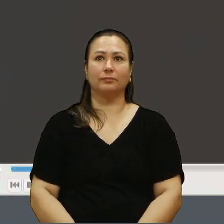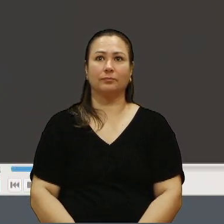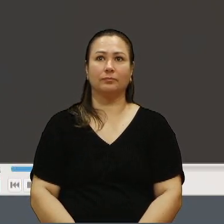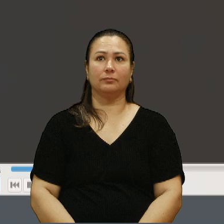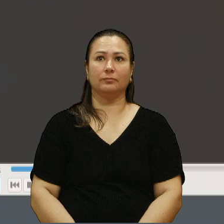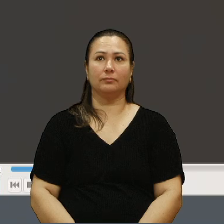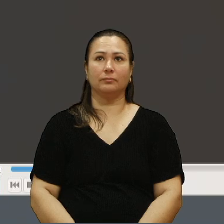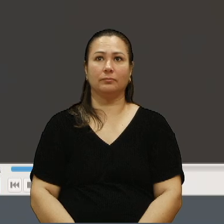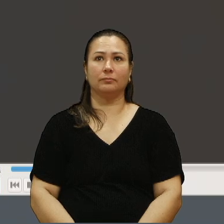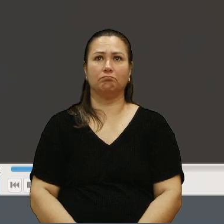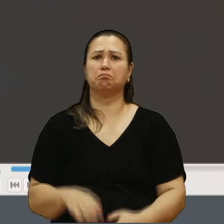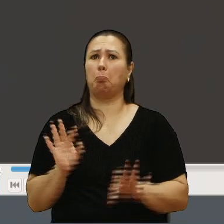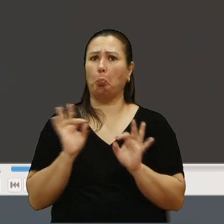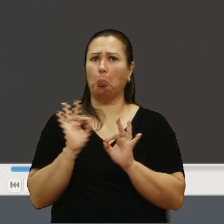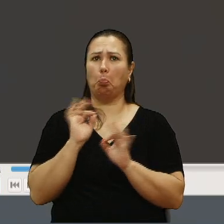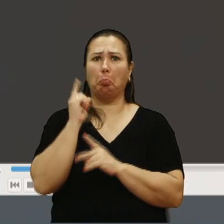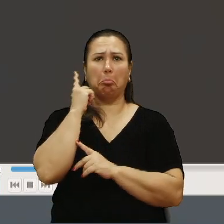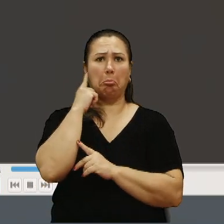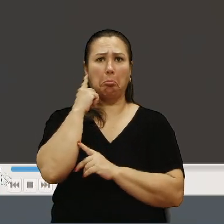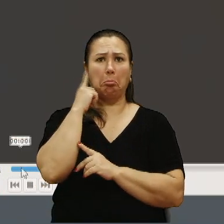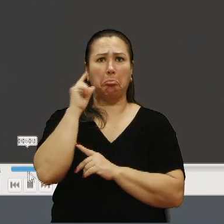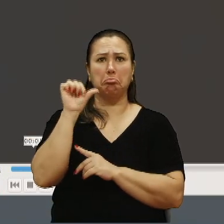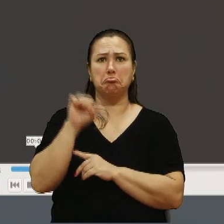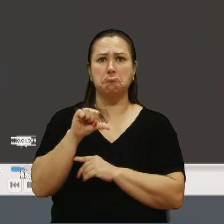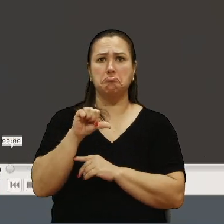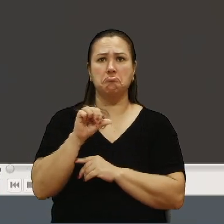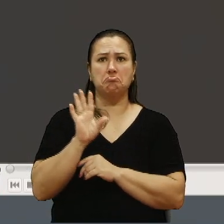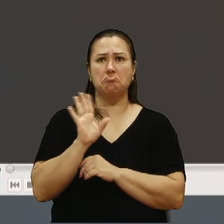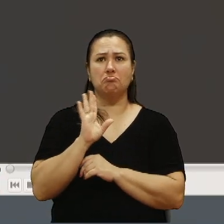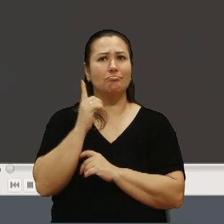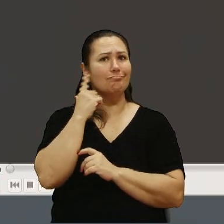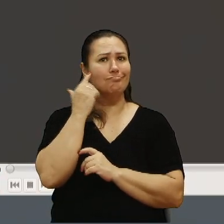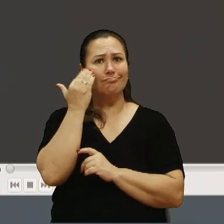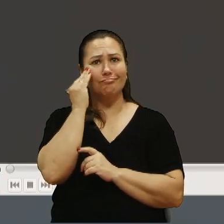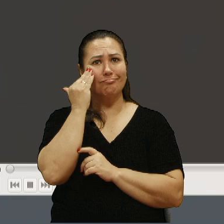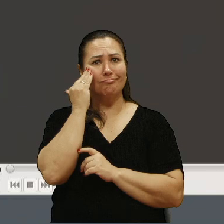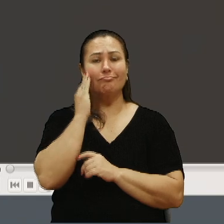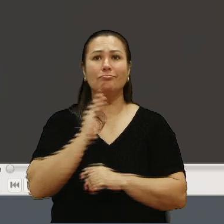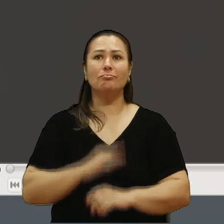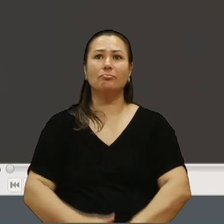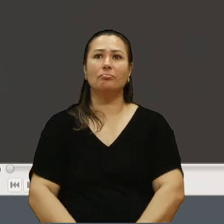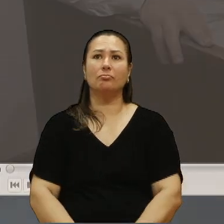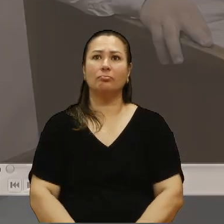Tá sem som ainda, por gentileza. Tava com som, tá sem som, não entendi.